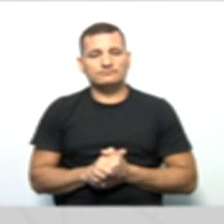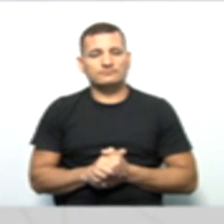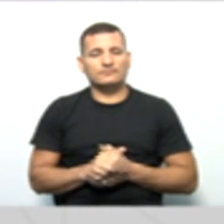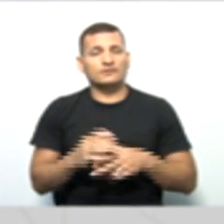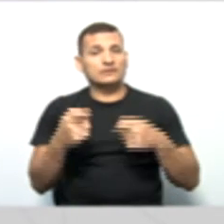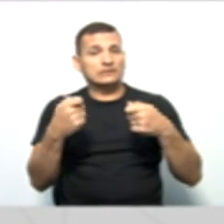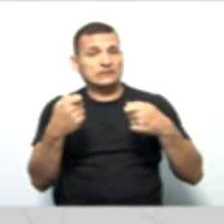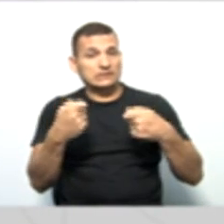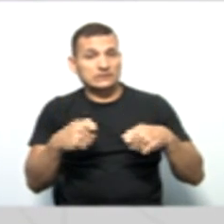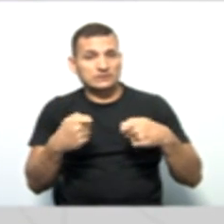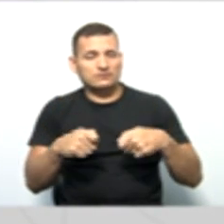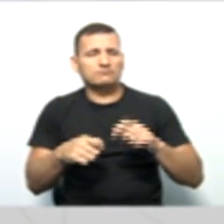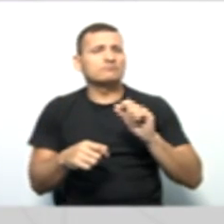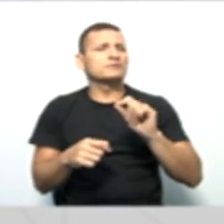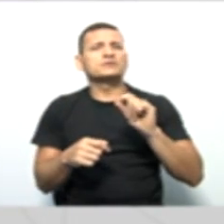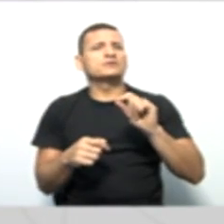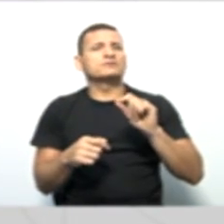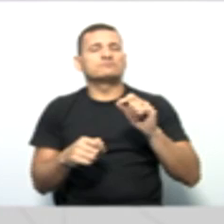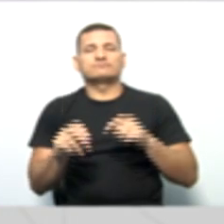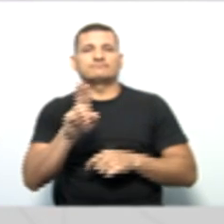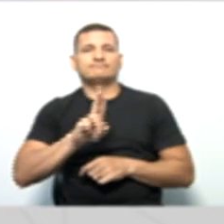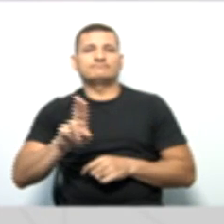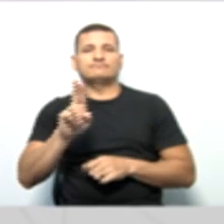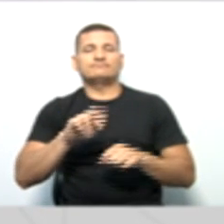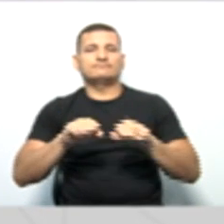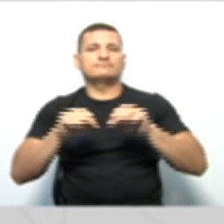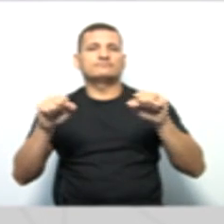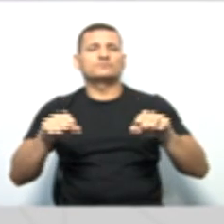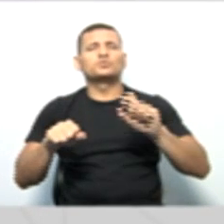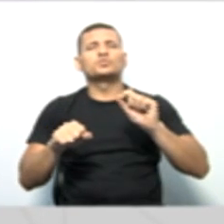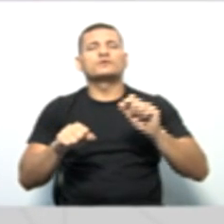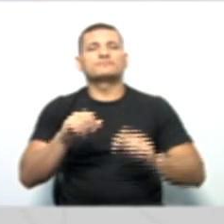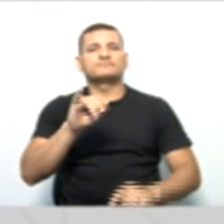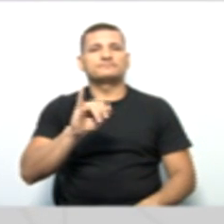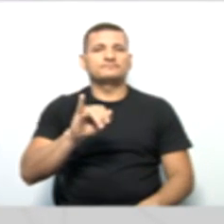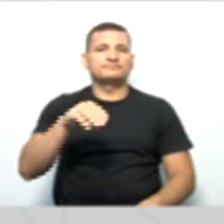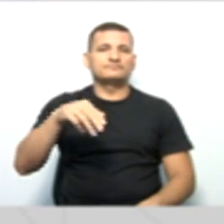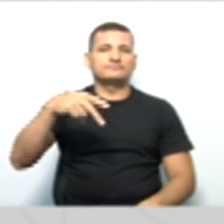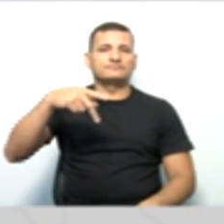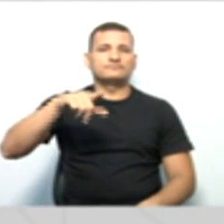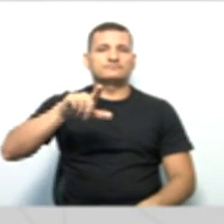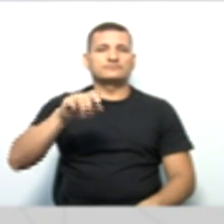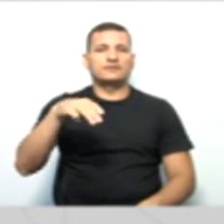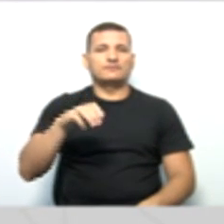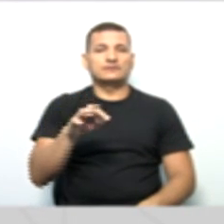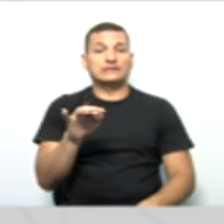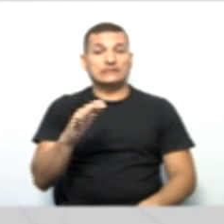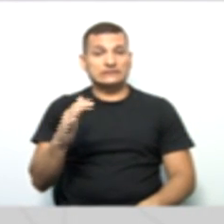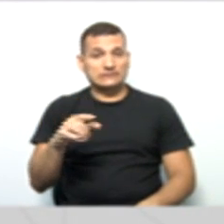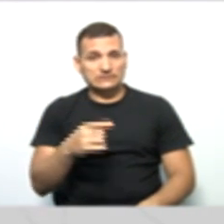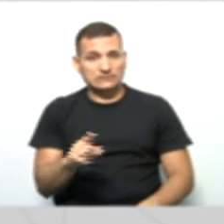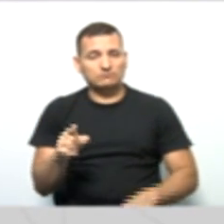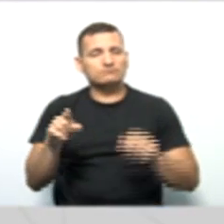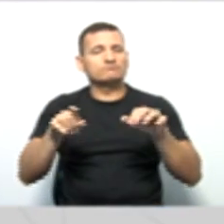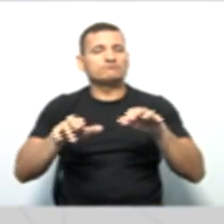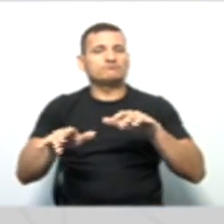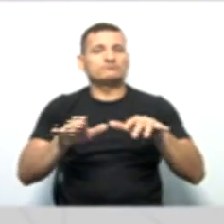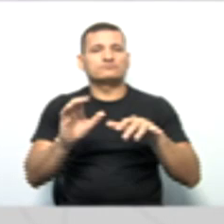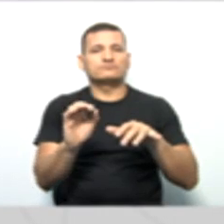Necessários para quê? Para implementar o sistema. O que é a implementação do sistema? A codificação. Então, a gente tem aí,